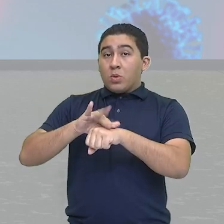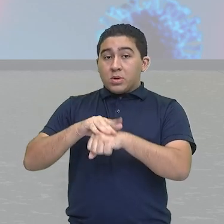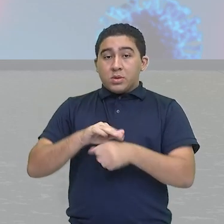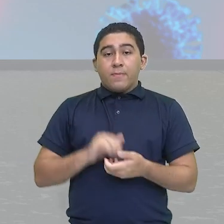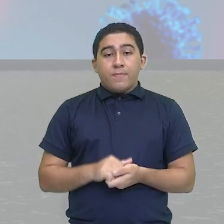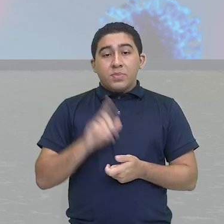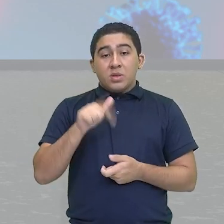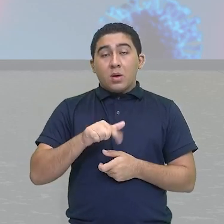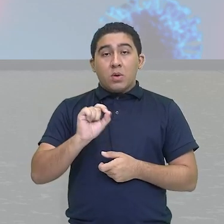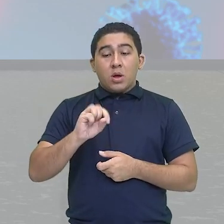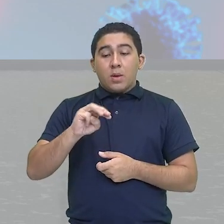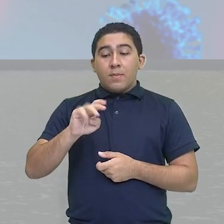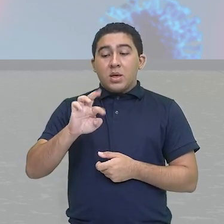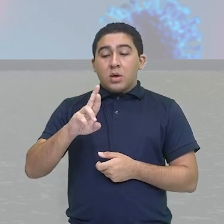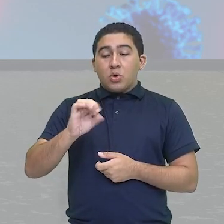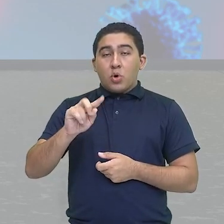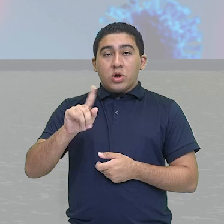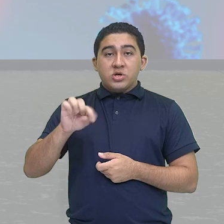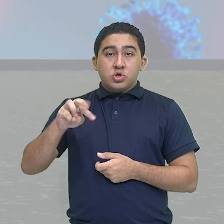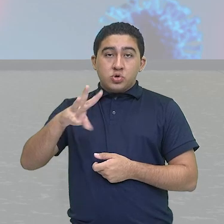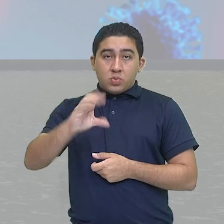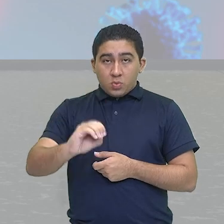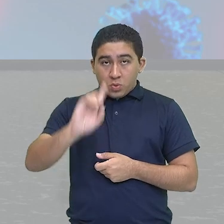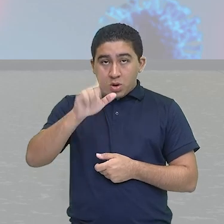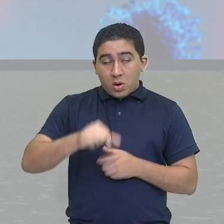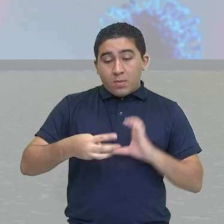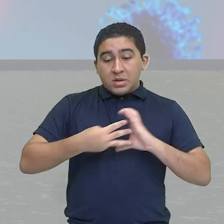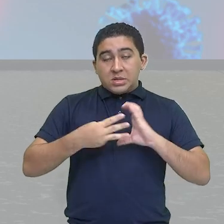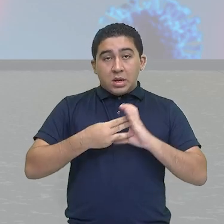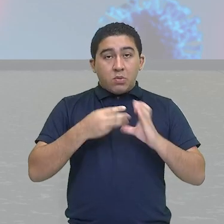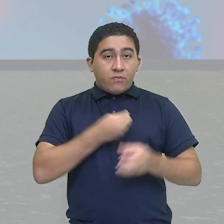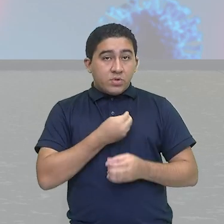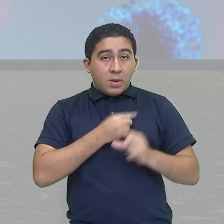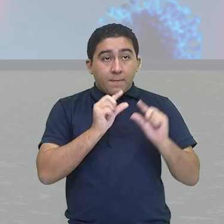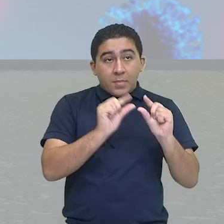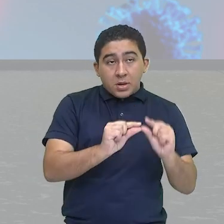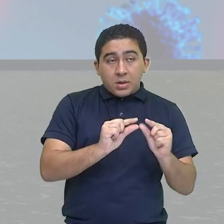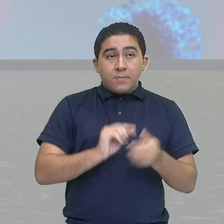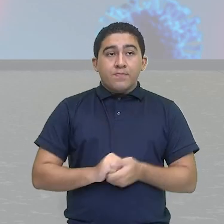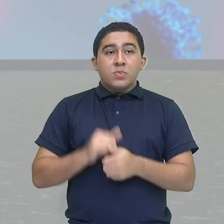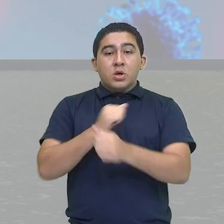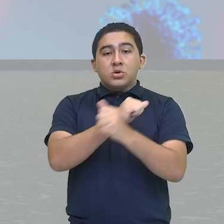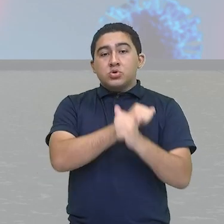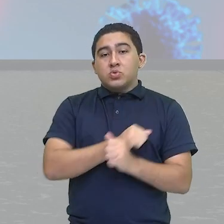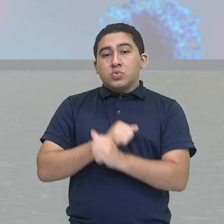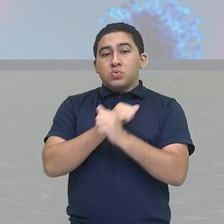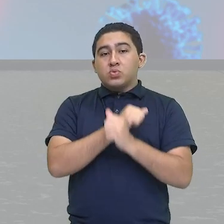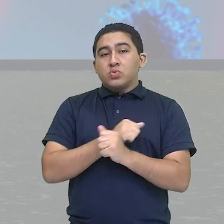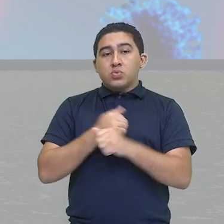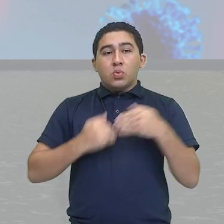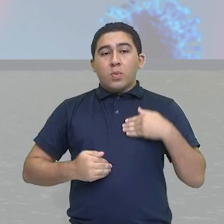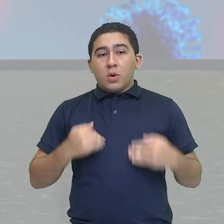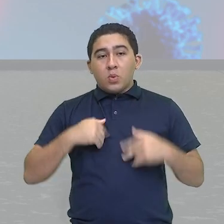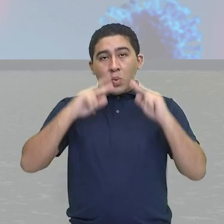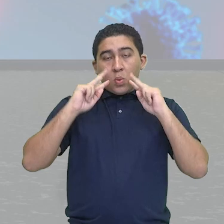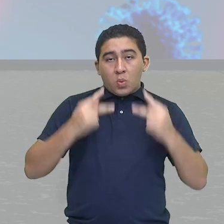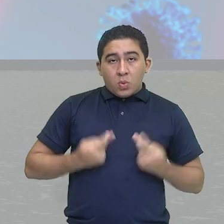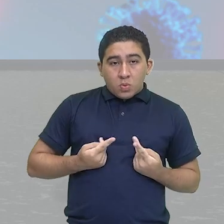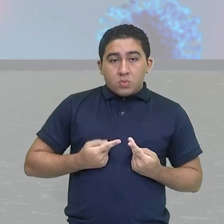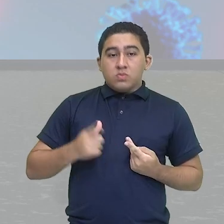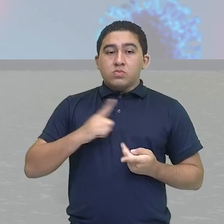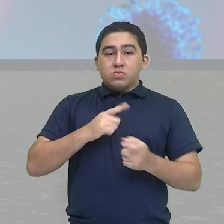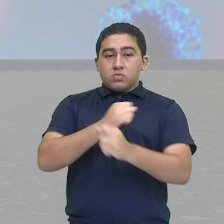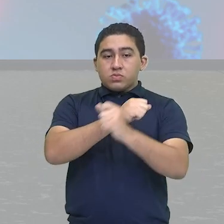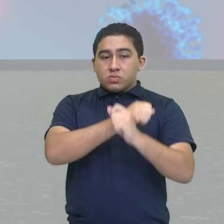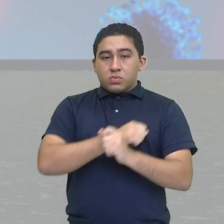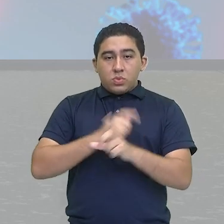uma representação deles. E esse escudo aqui que o nosso corpo humano ali está sendo